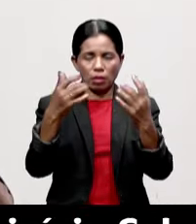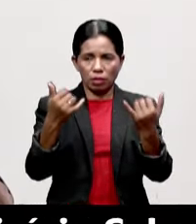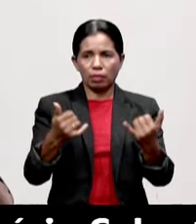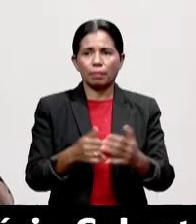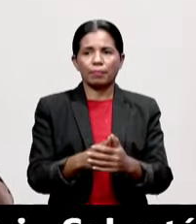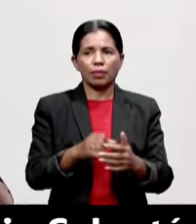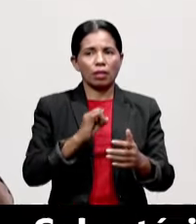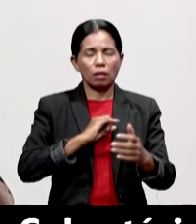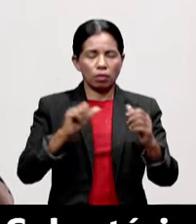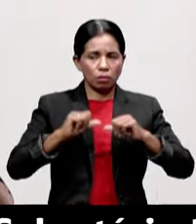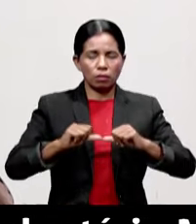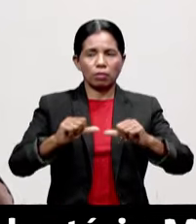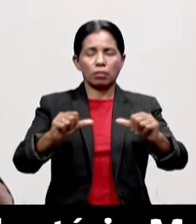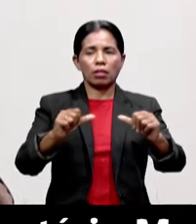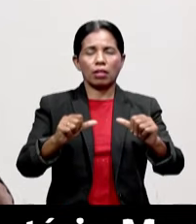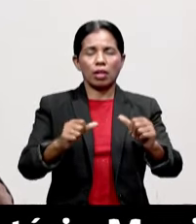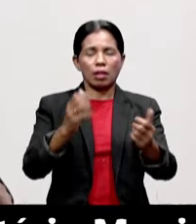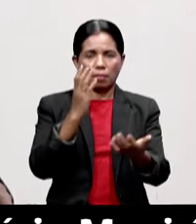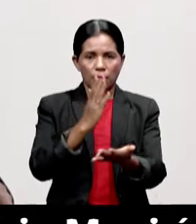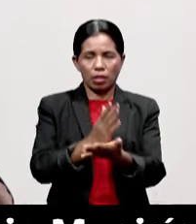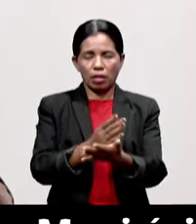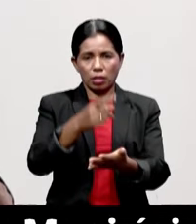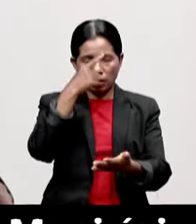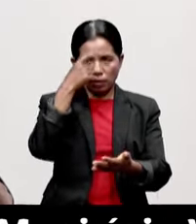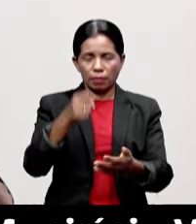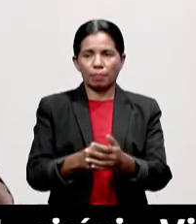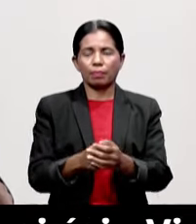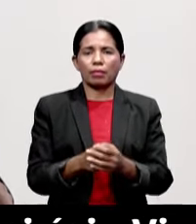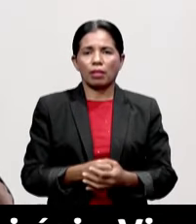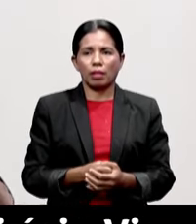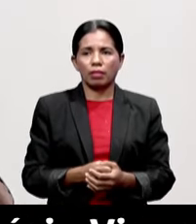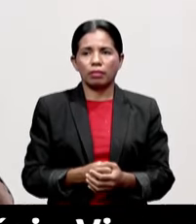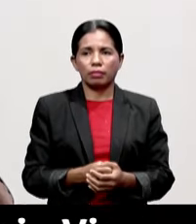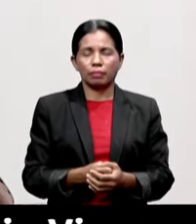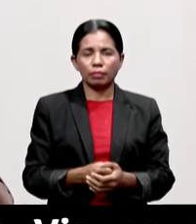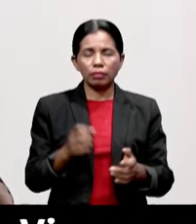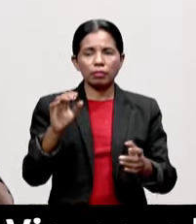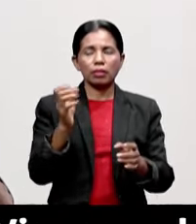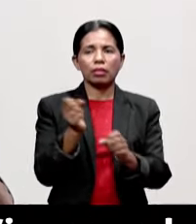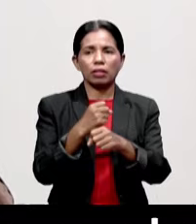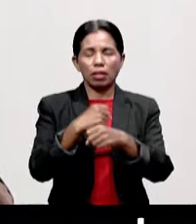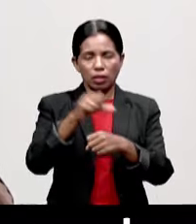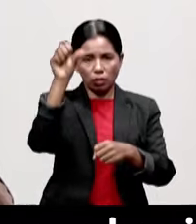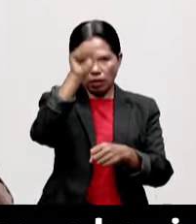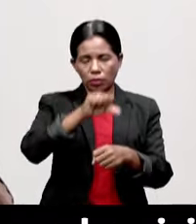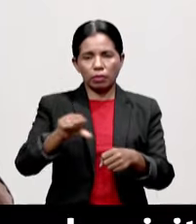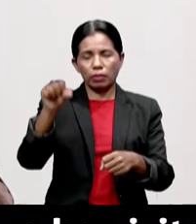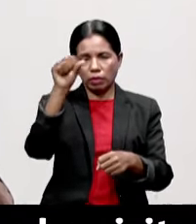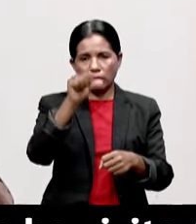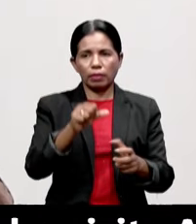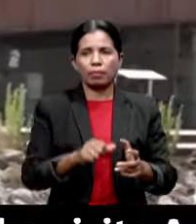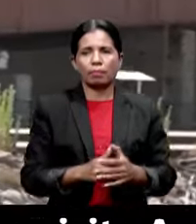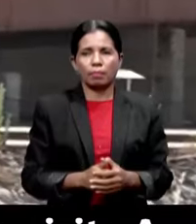ela continua lá, parado. Também, enquanto se fala a auditoria, né?